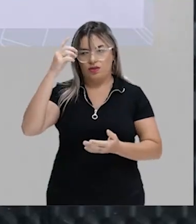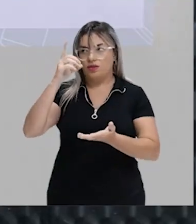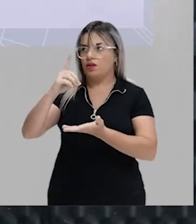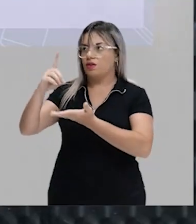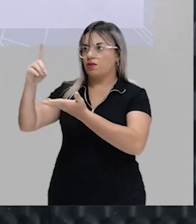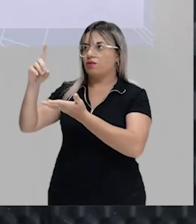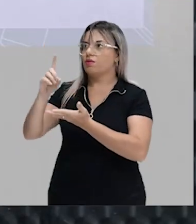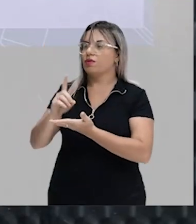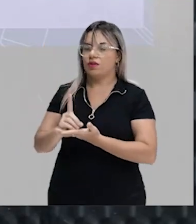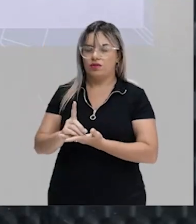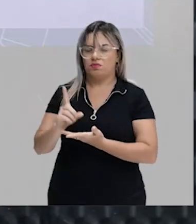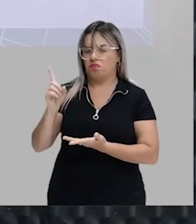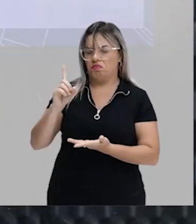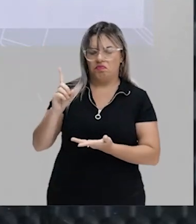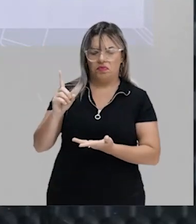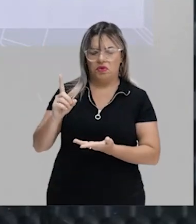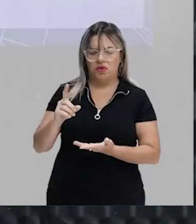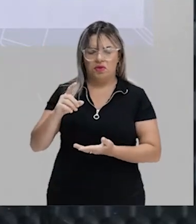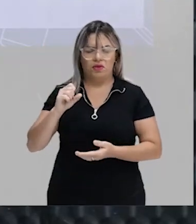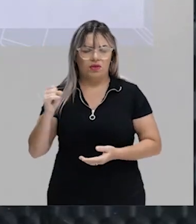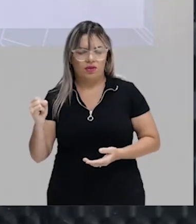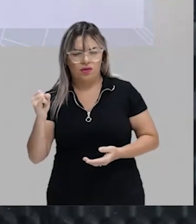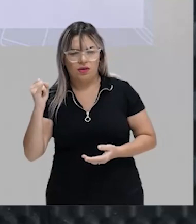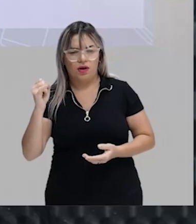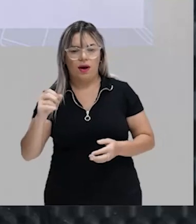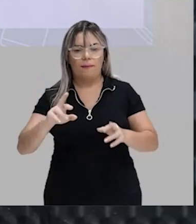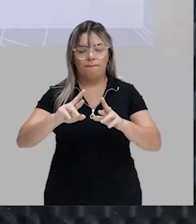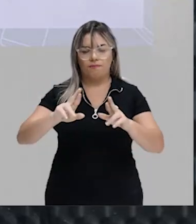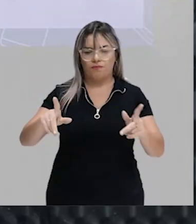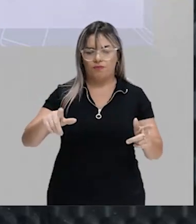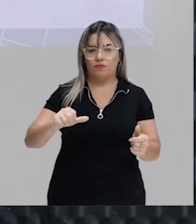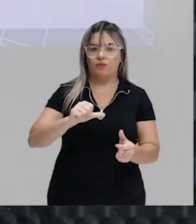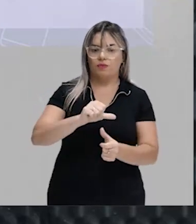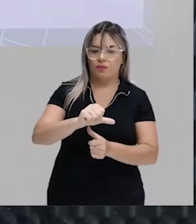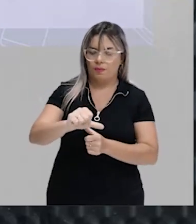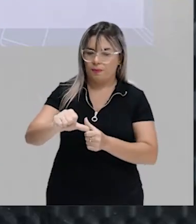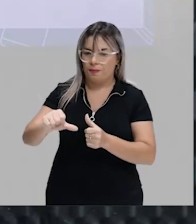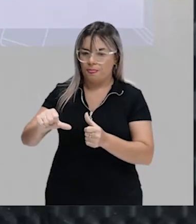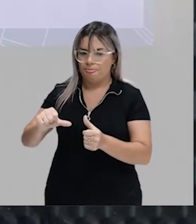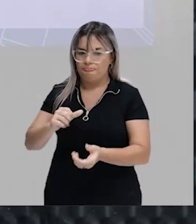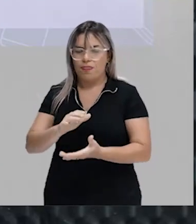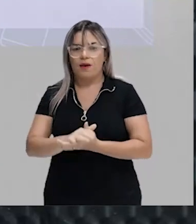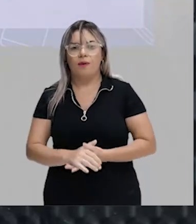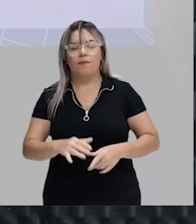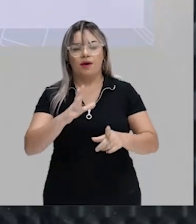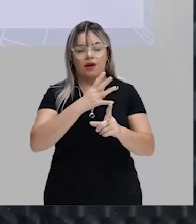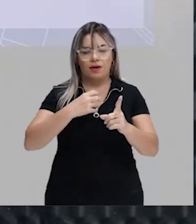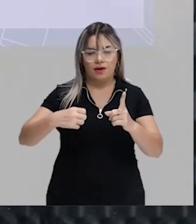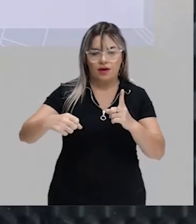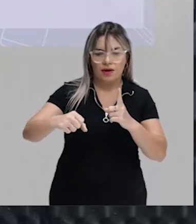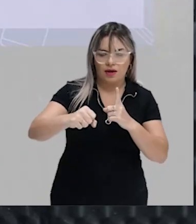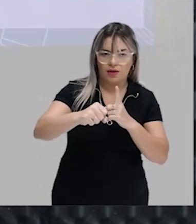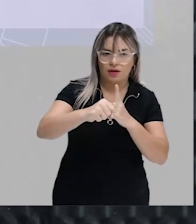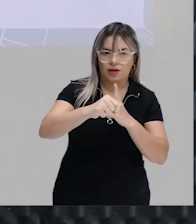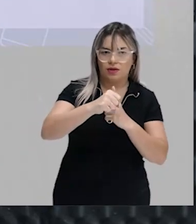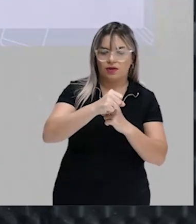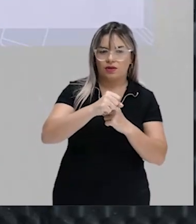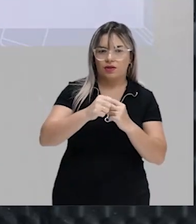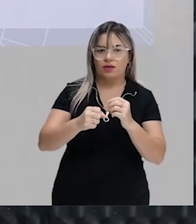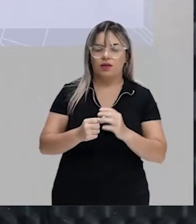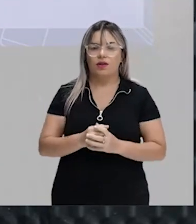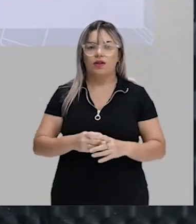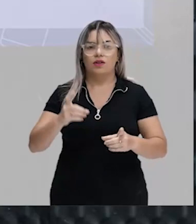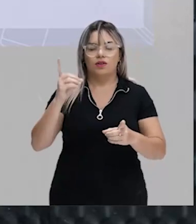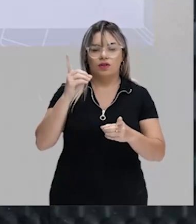vai ser o grande personagem dessa época, né? No humanismo, o homem vem como uma